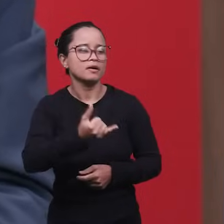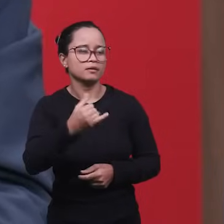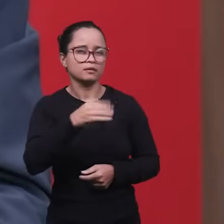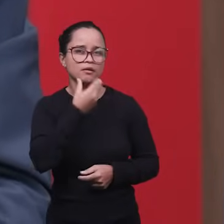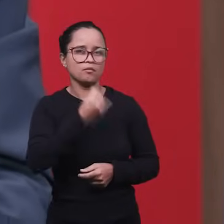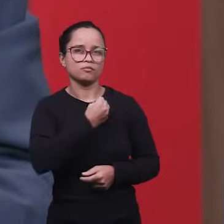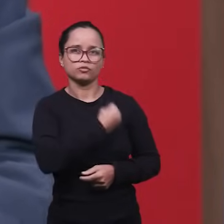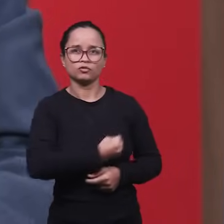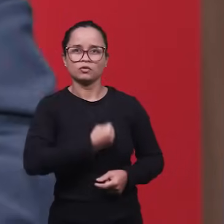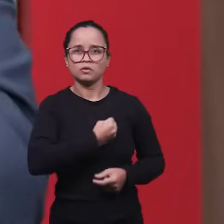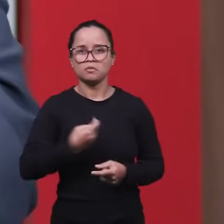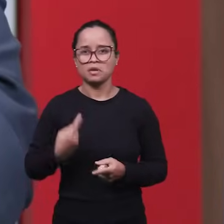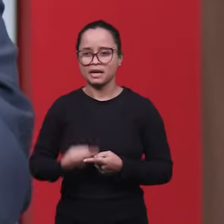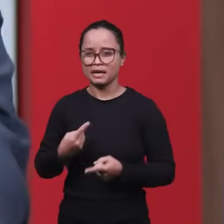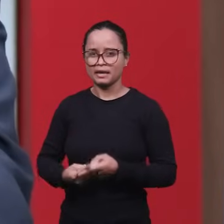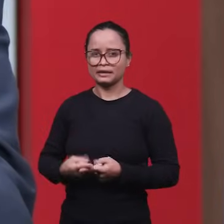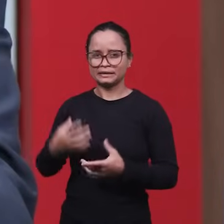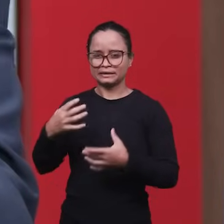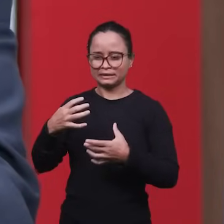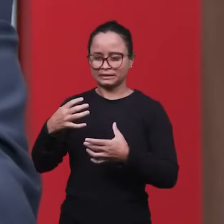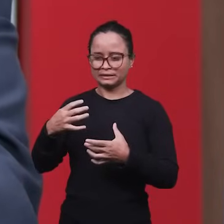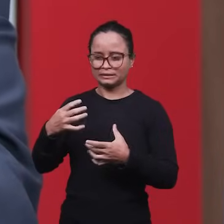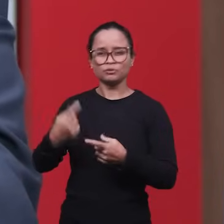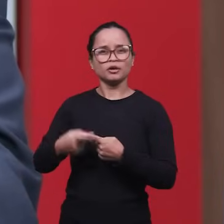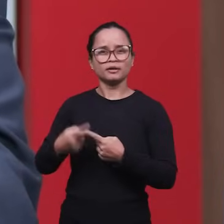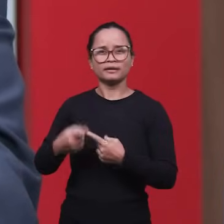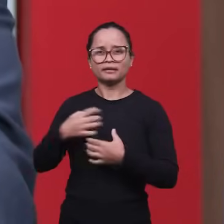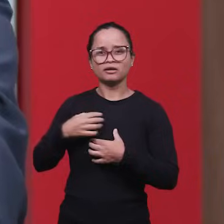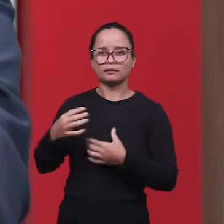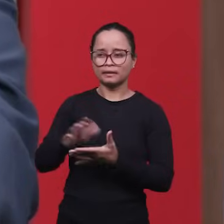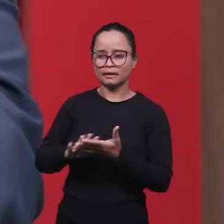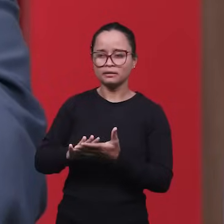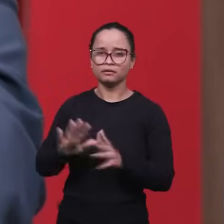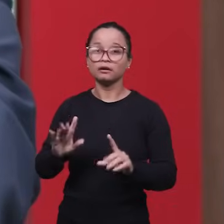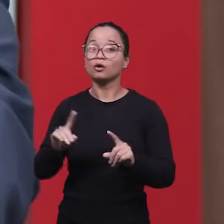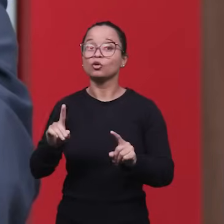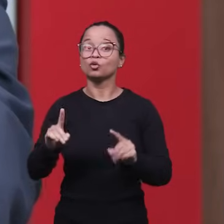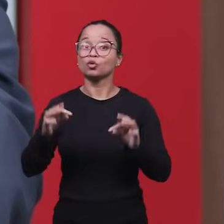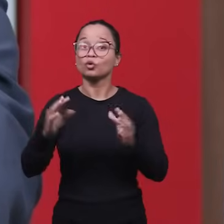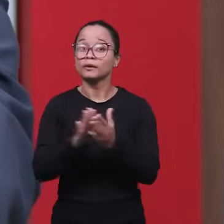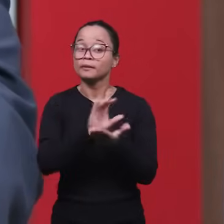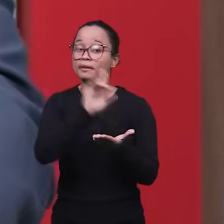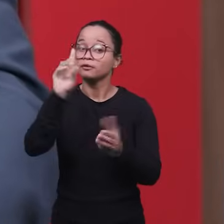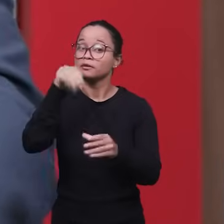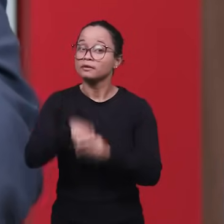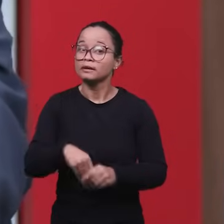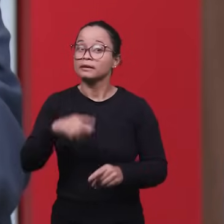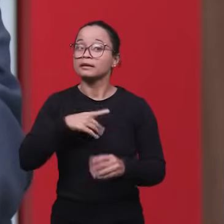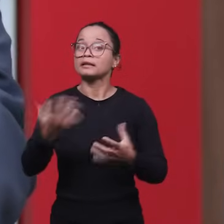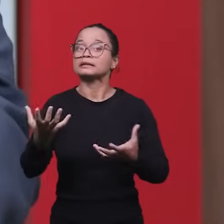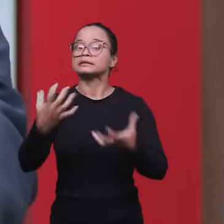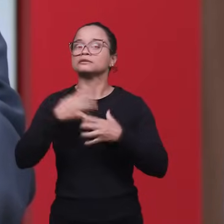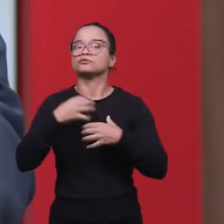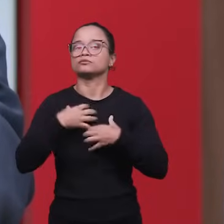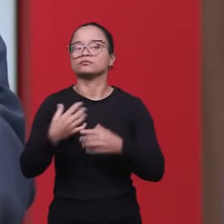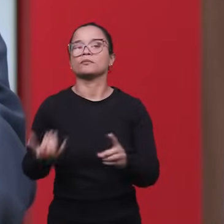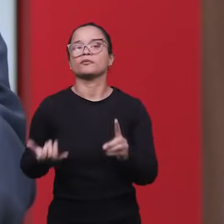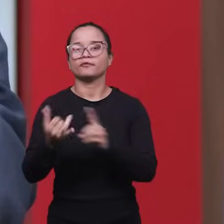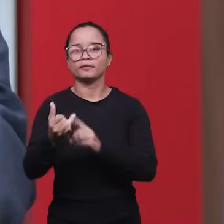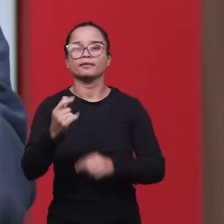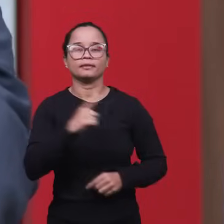a João? Por que nada é sem sentido na palavra? Porque toda a palavra tem um sentido profético. Por que ele diz isso a